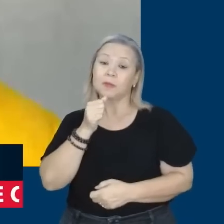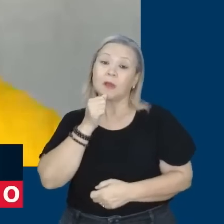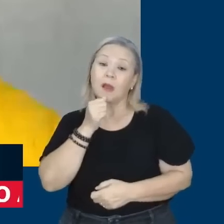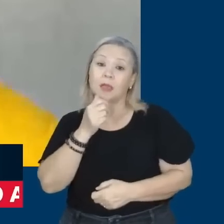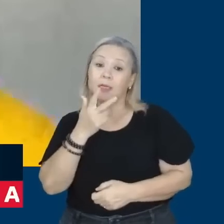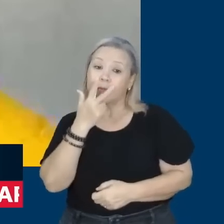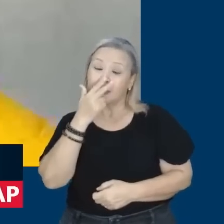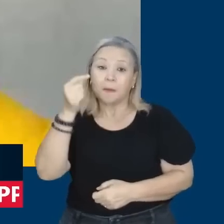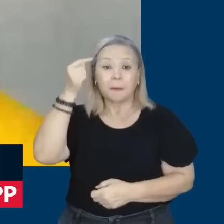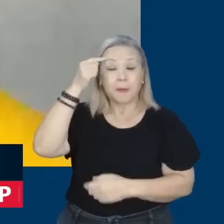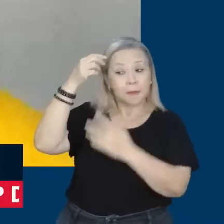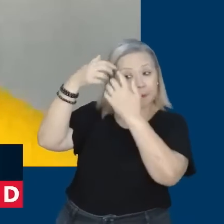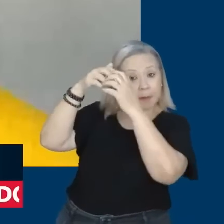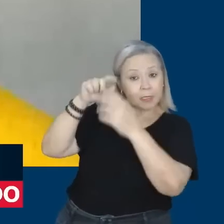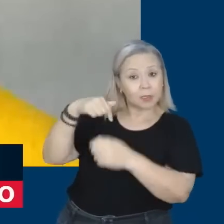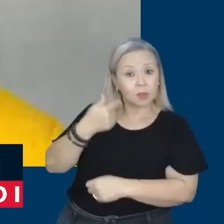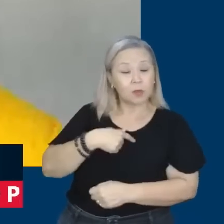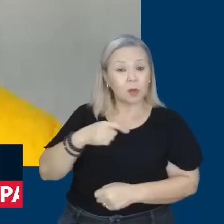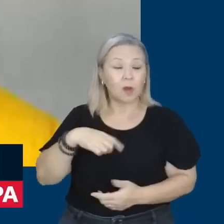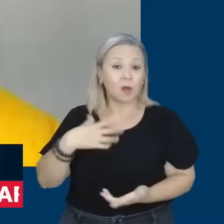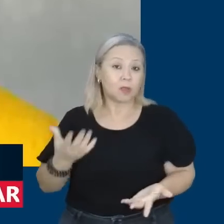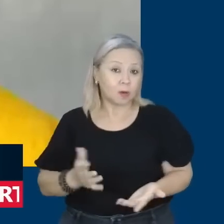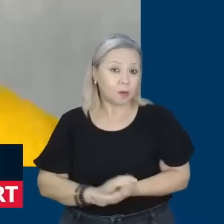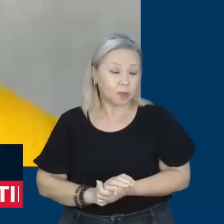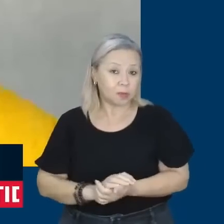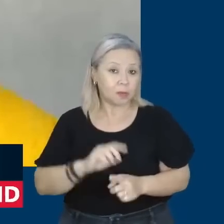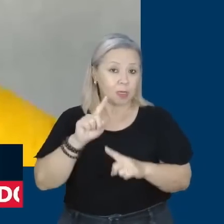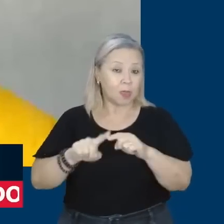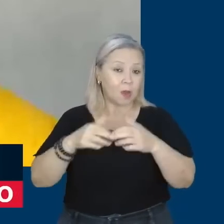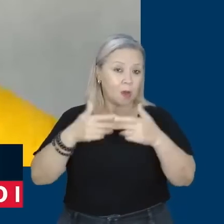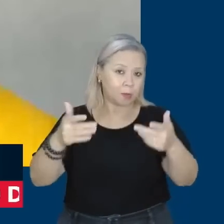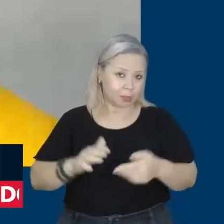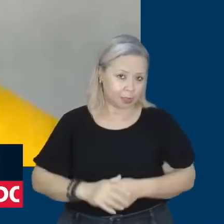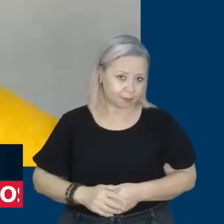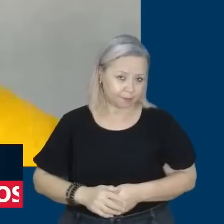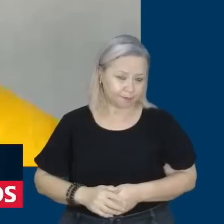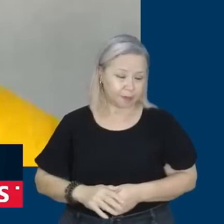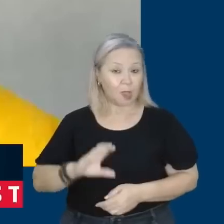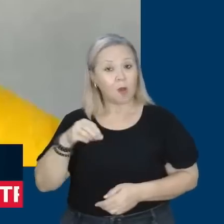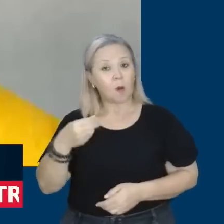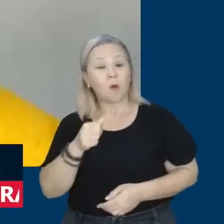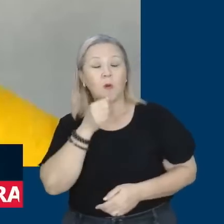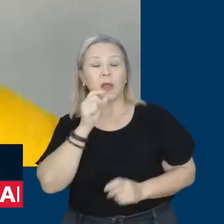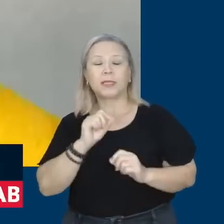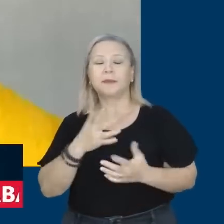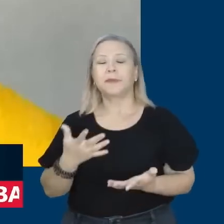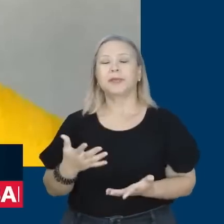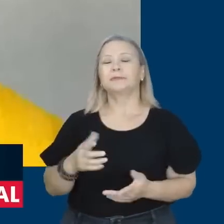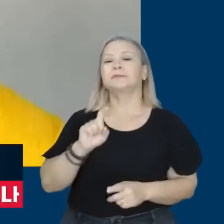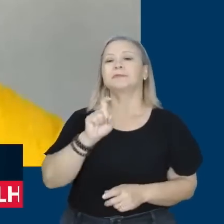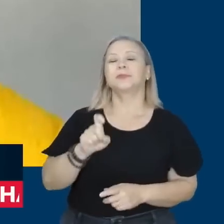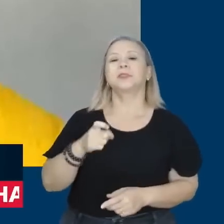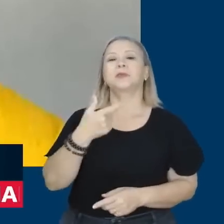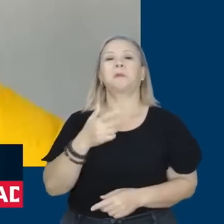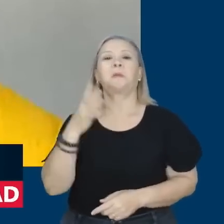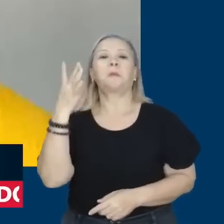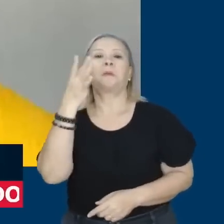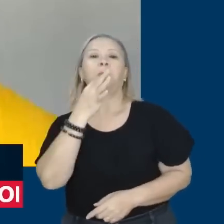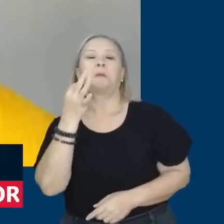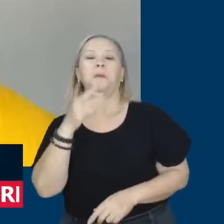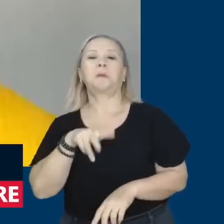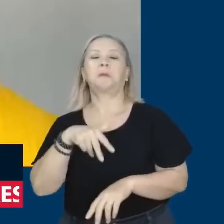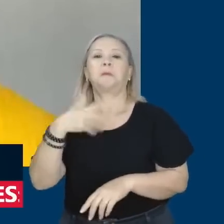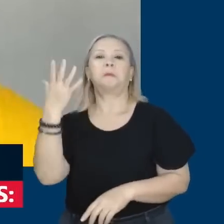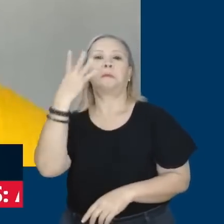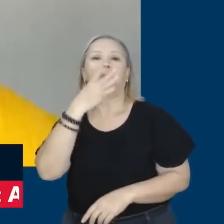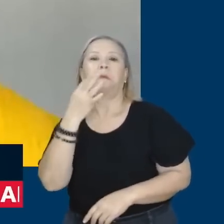que somos aquela, né, bela recatada do lar, que não tem mais nessa geração a gente ter